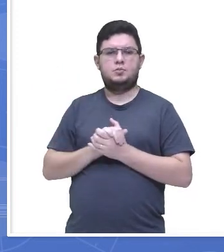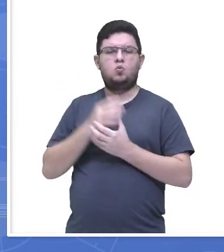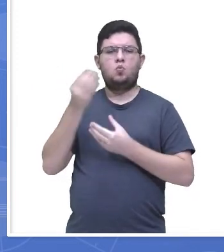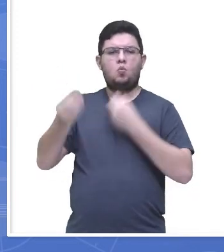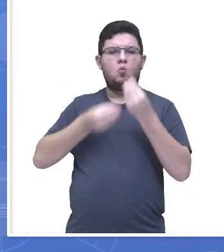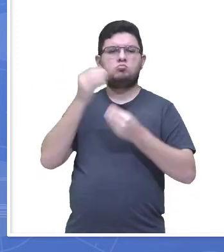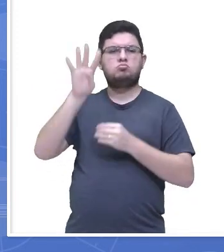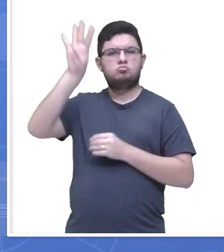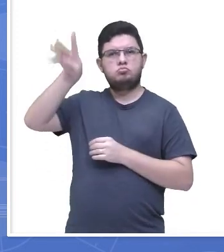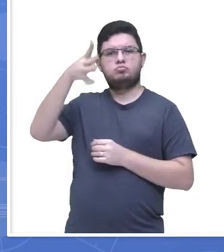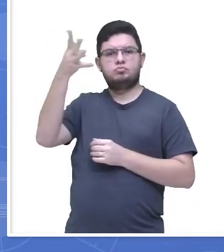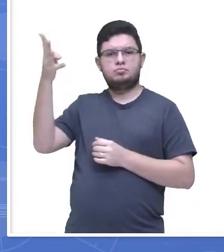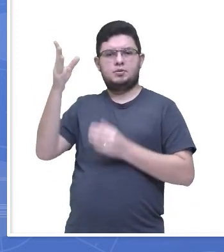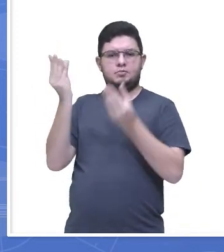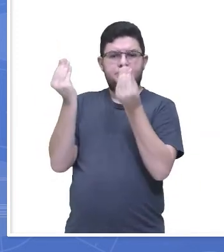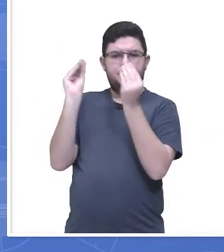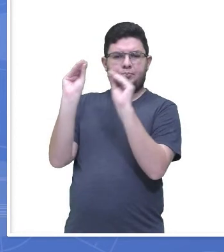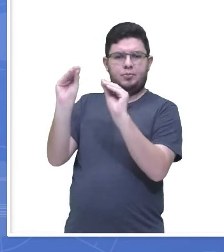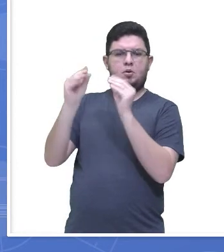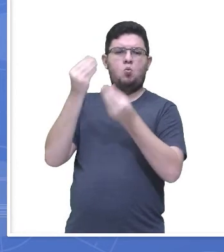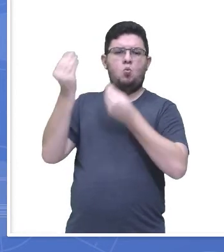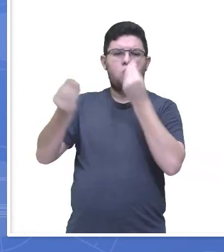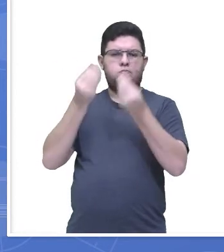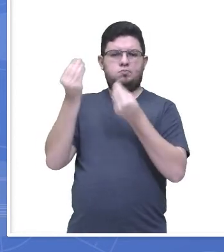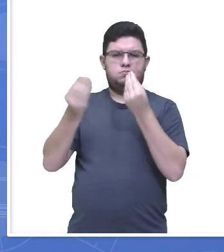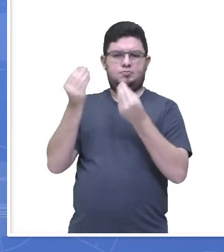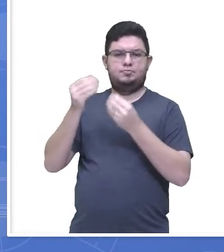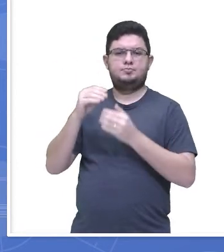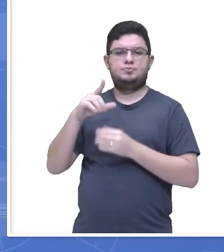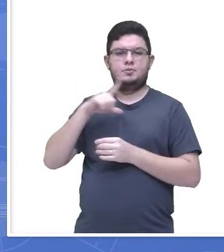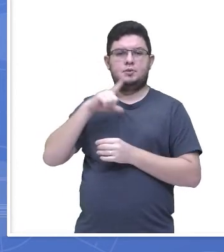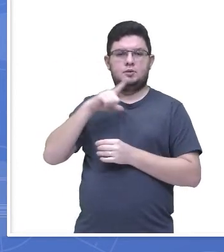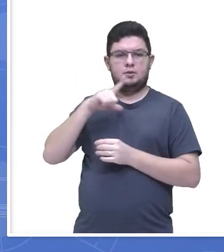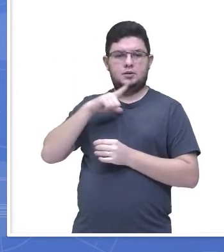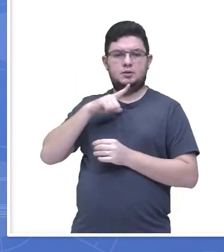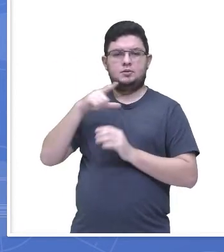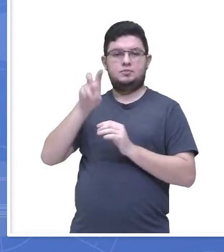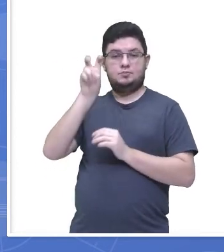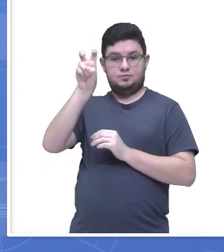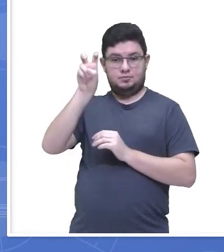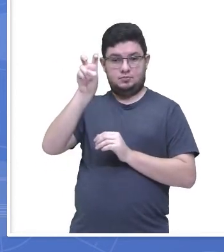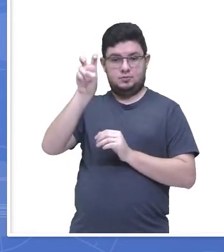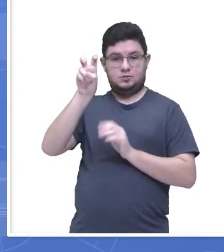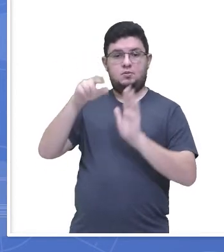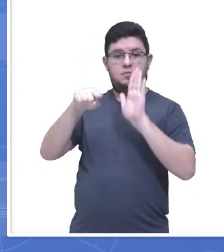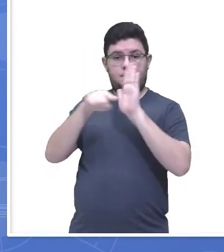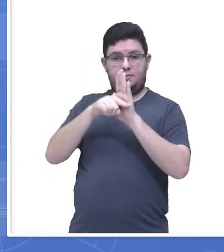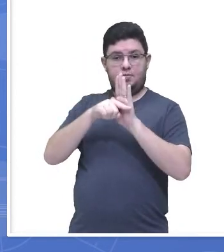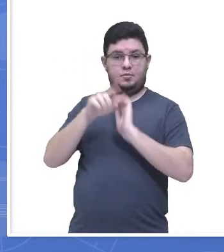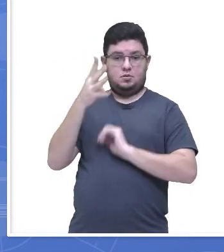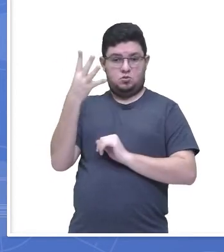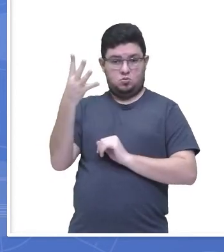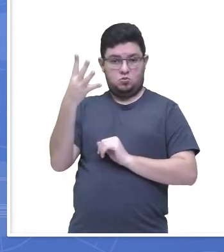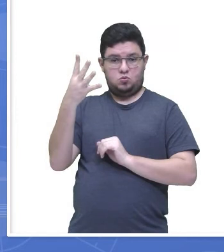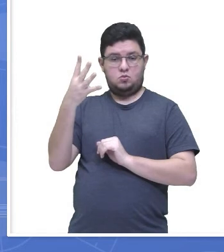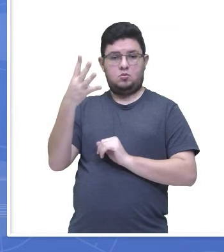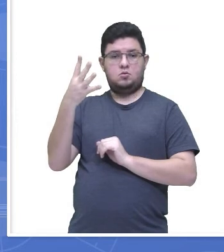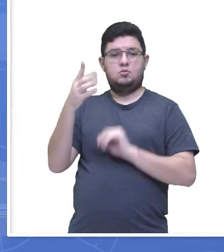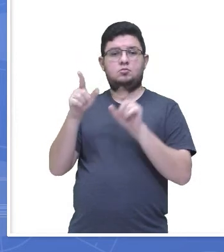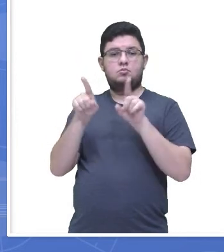olha, vamos usar a equação do Q-macete, né? Q é igual a MC vezes o ΔT. Se eu isolar o